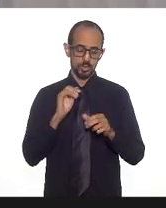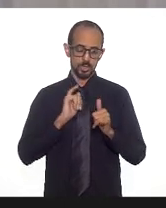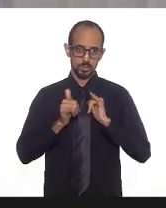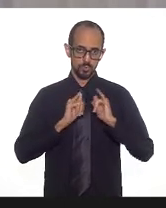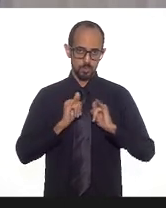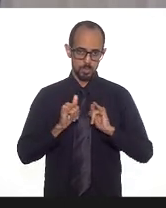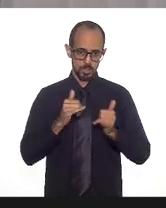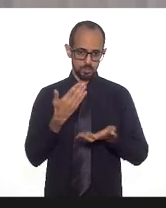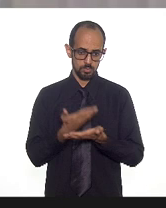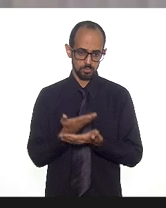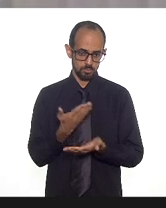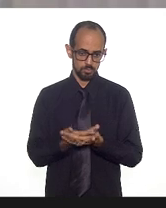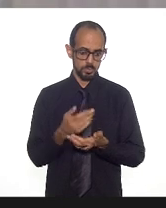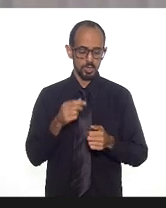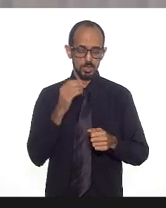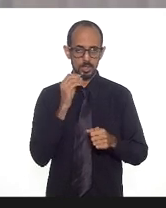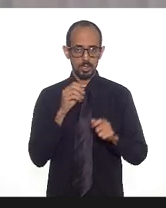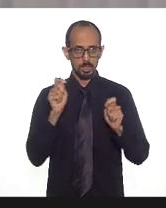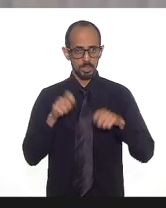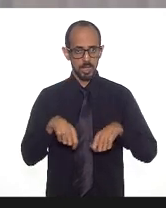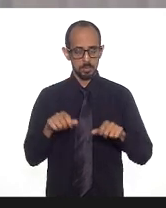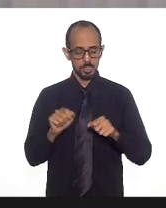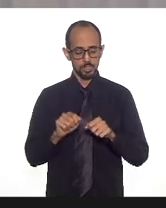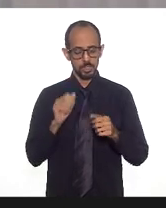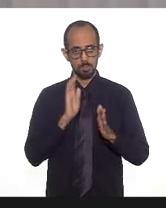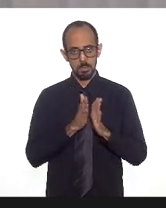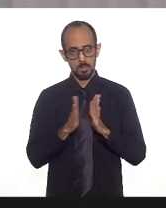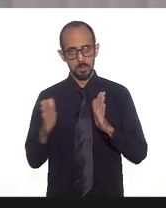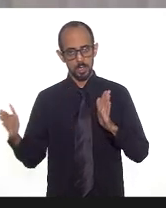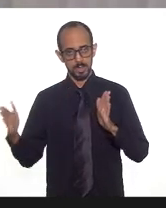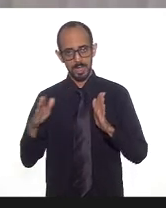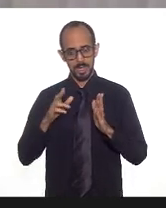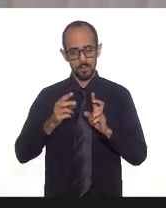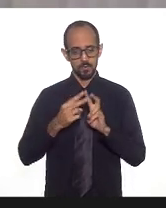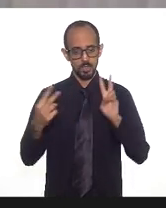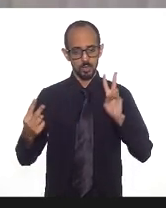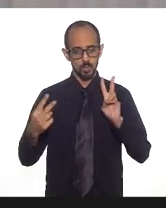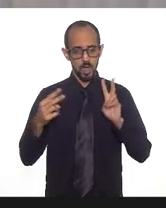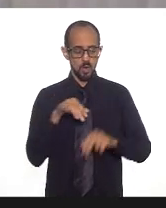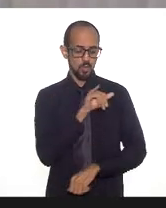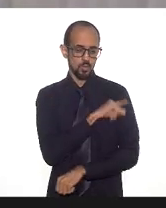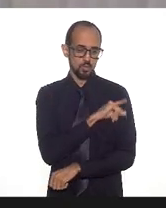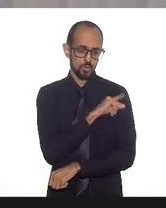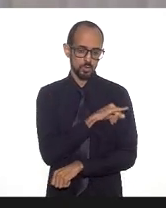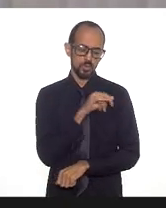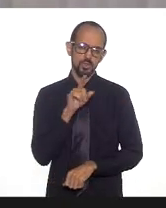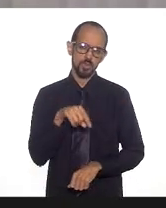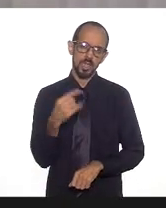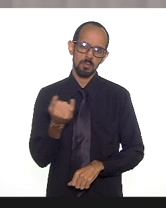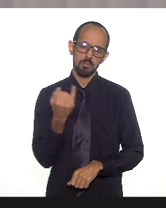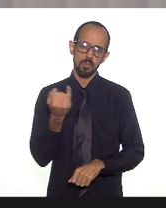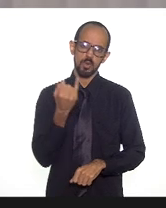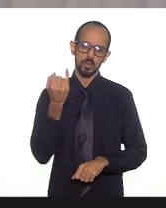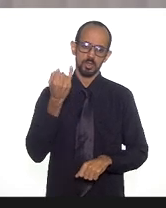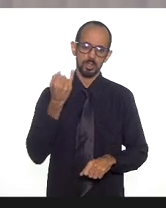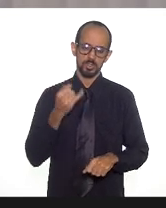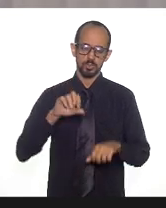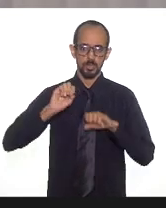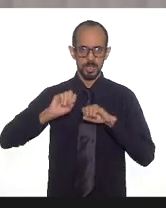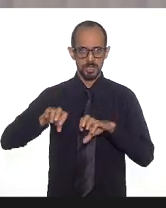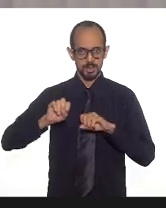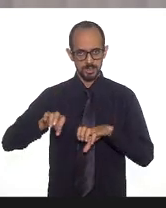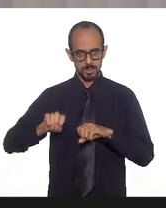grande biblioteca virtual do Estado do Rio de Janeiro. É fundamental para o sistema CSIEG e é fundamental para todo esse ensino